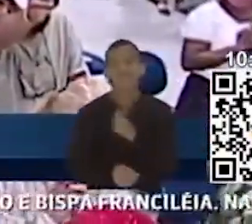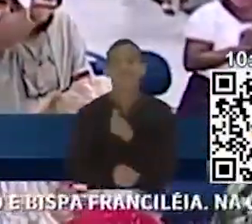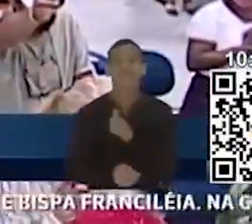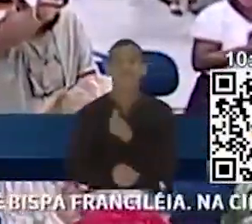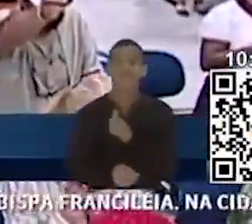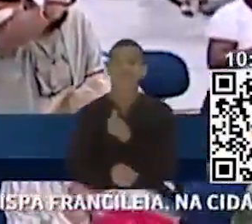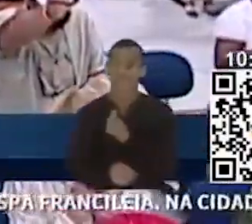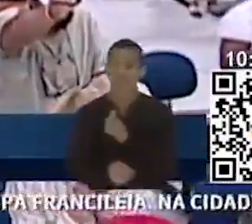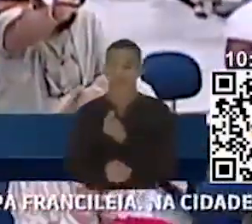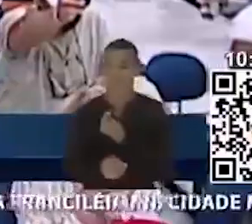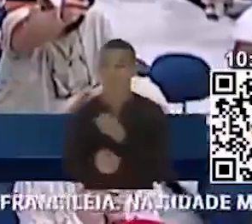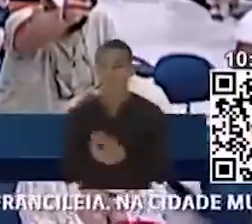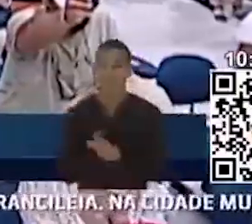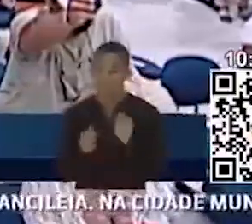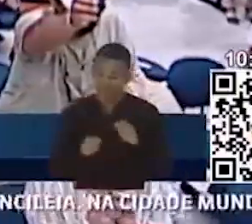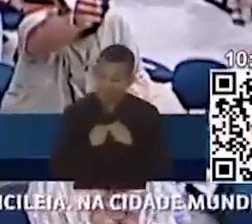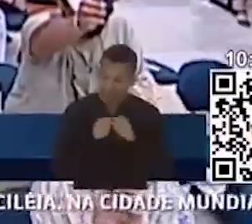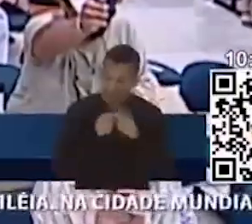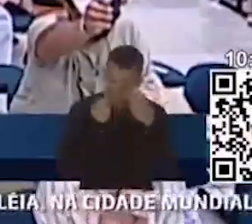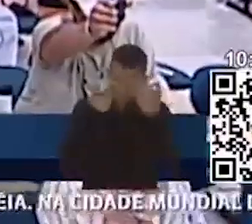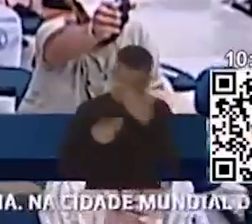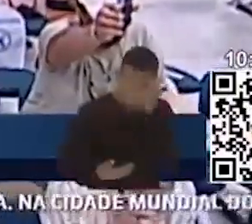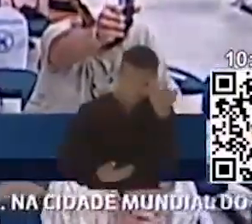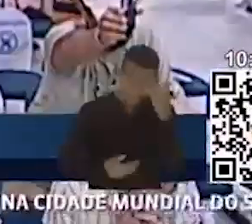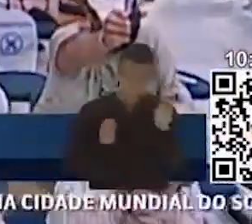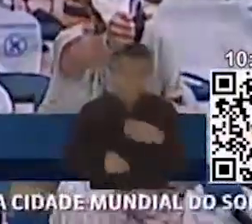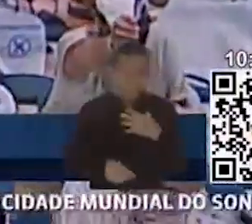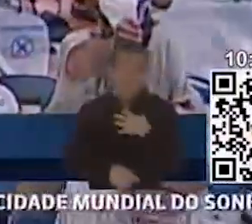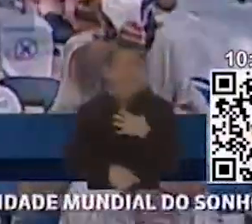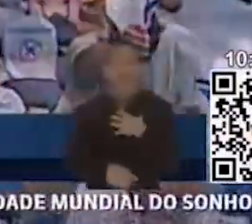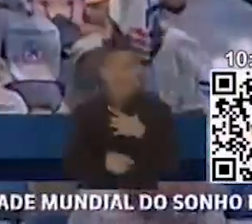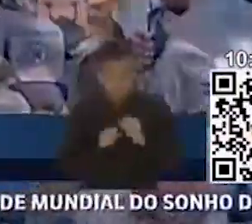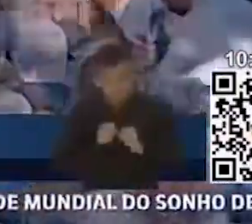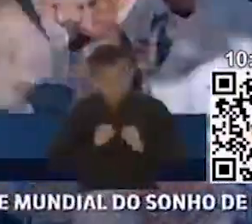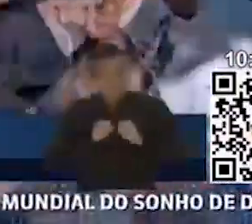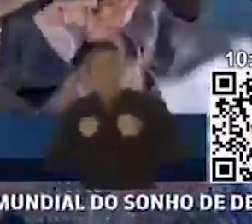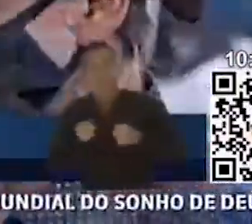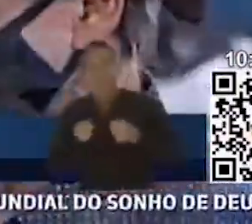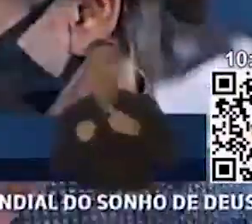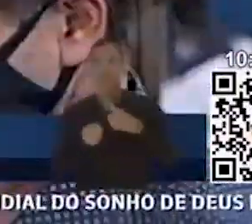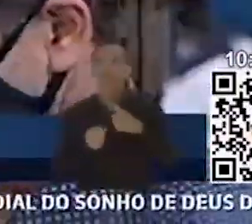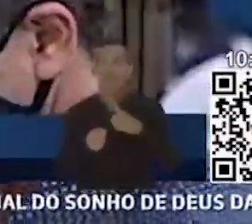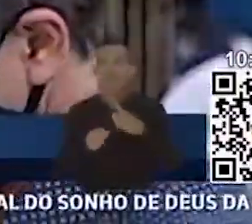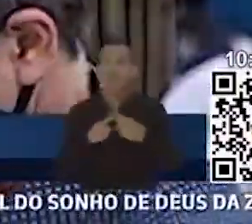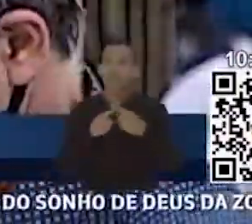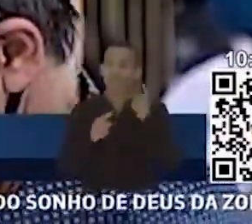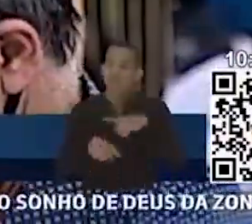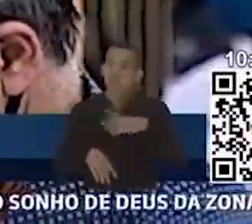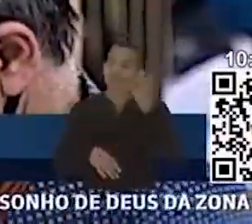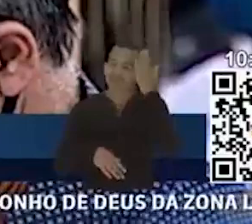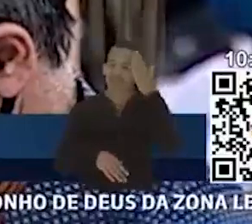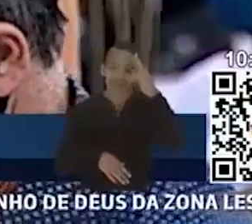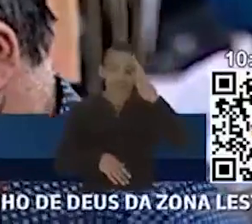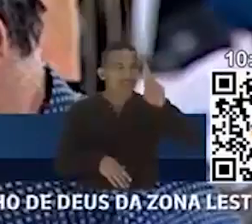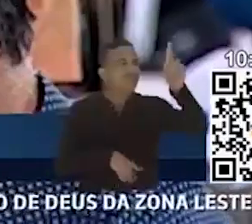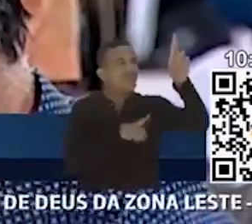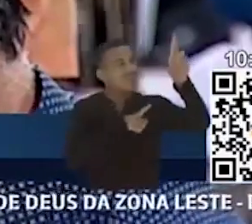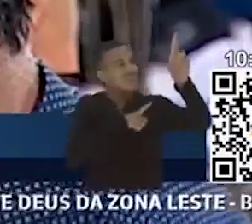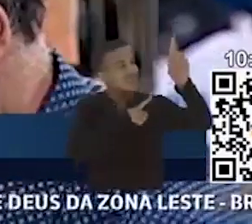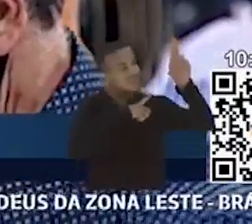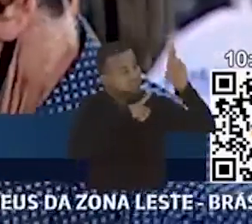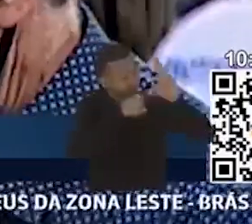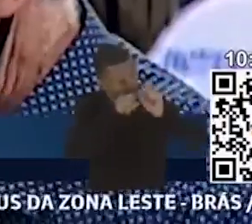Pai. E faz ela se sentir, sim, fortalecida, porque é o Senhor quem está